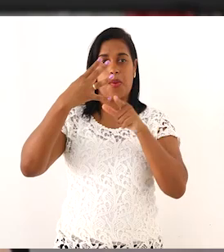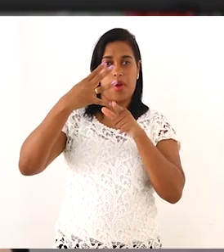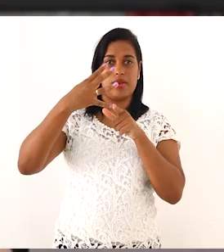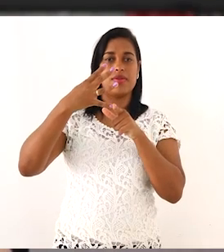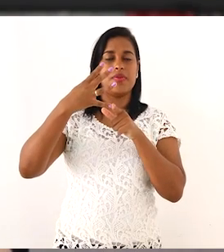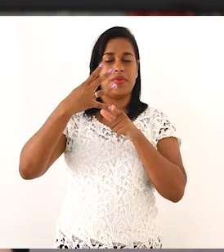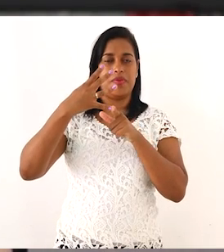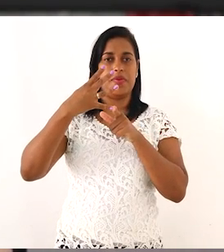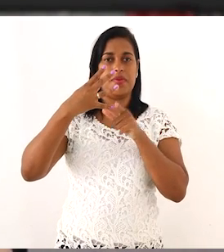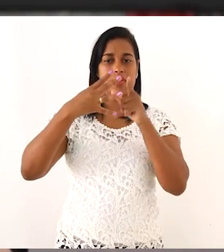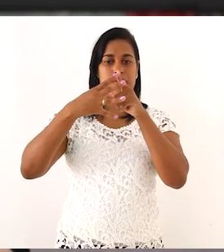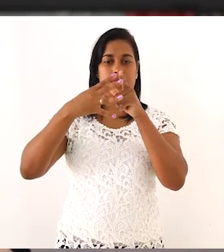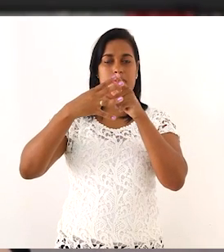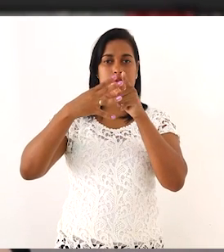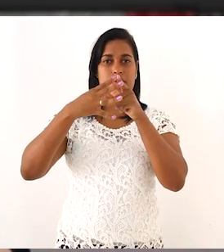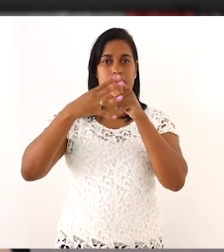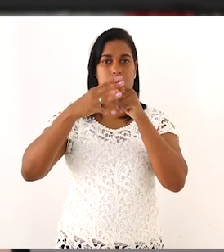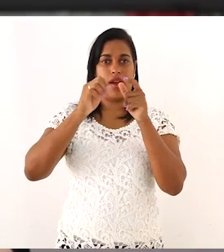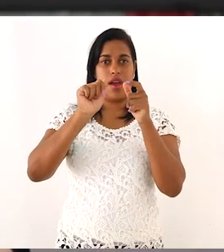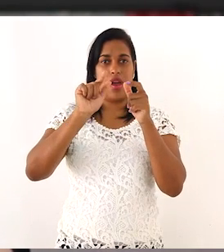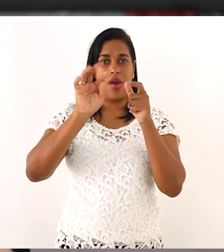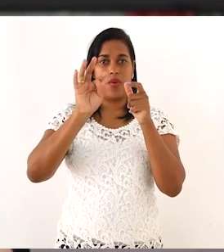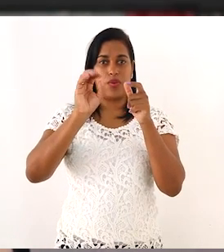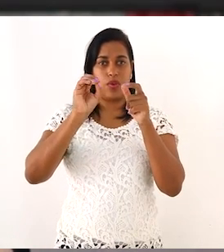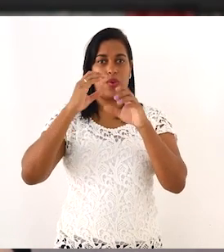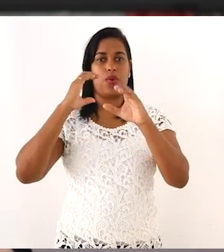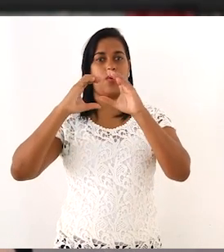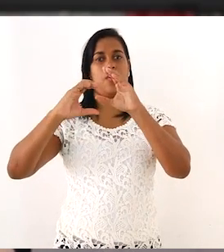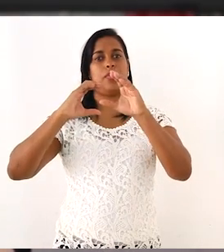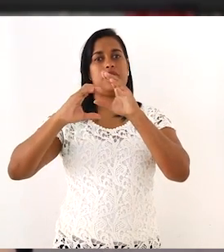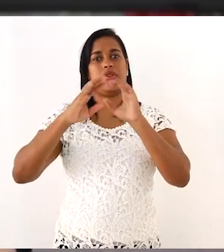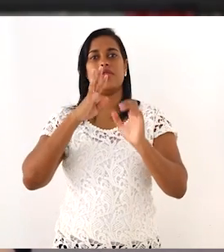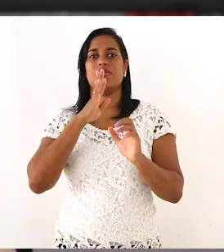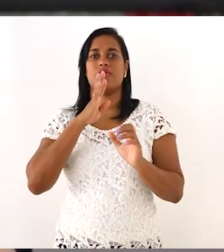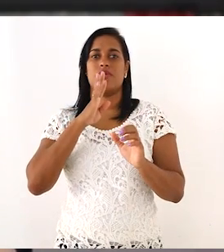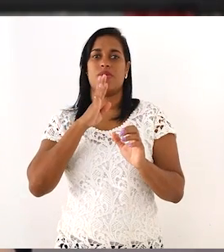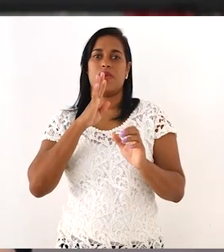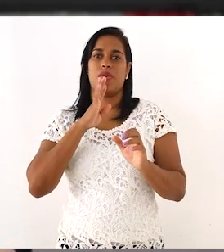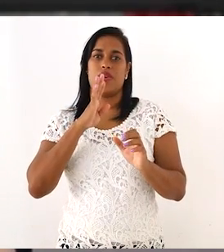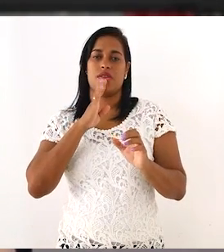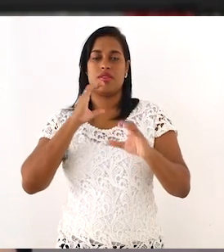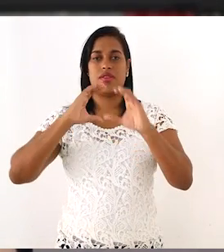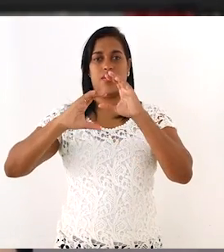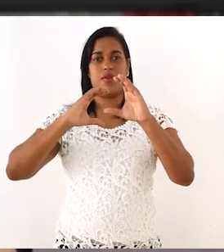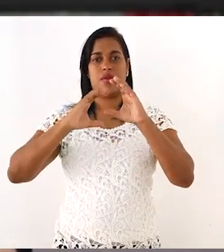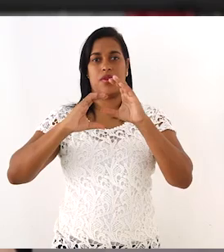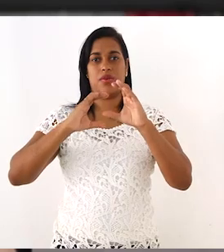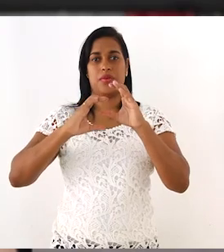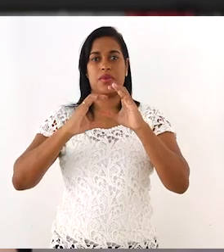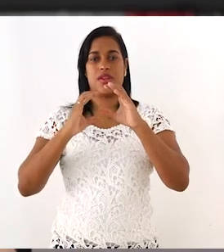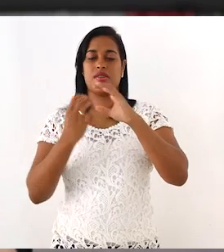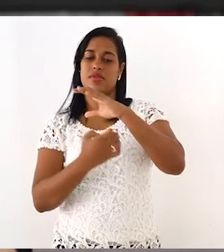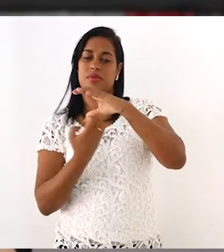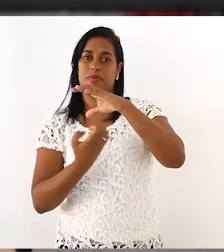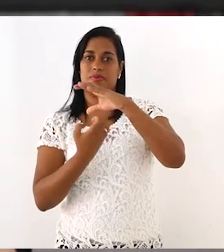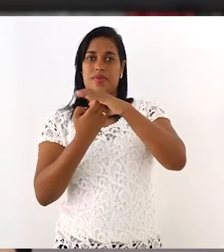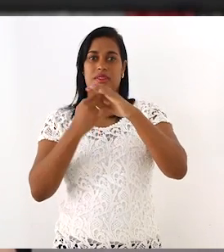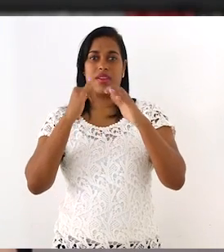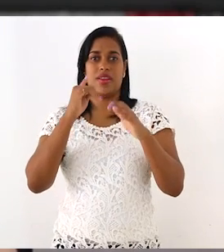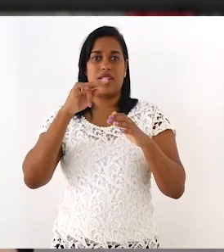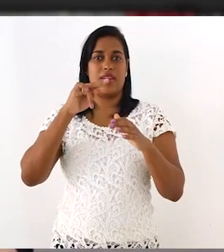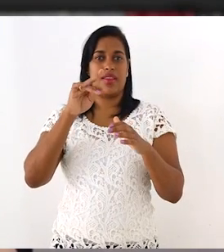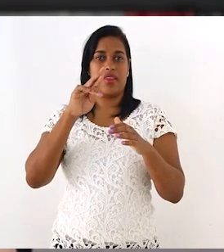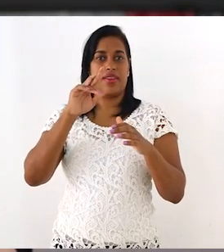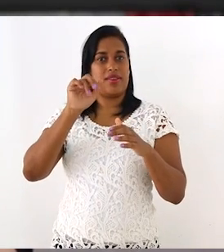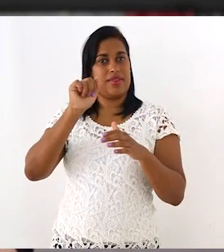categorias. A autocomunicação, ela é conhecida também como a comunicação intrapessoal, que é aquela